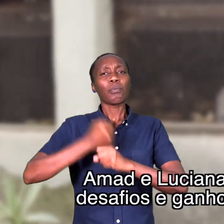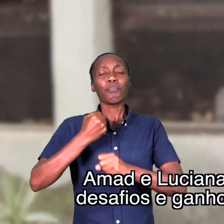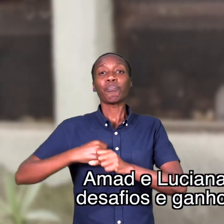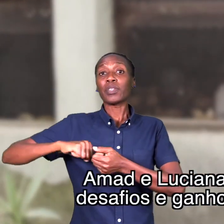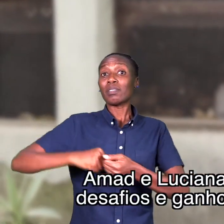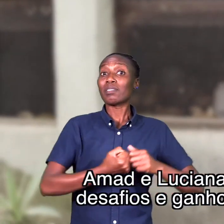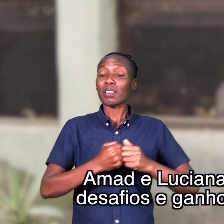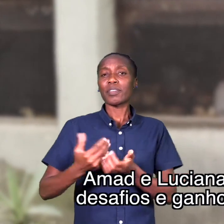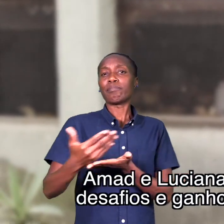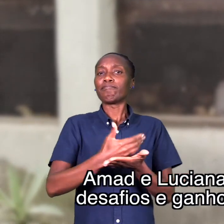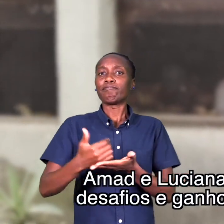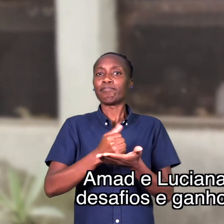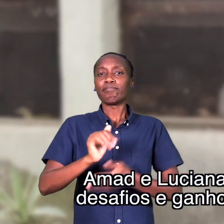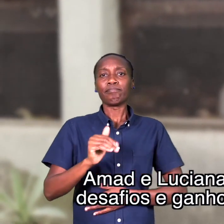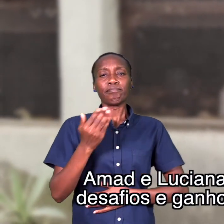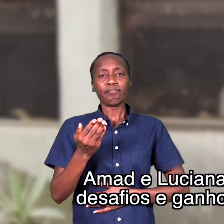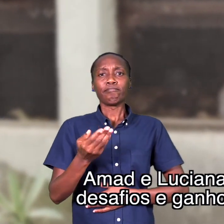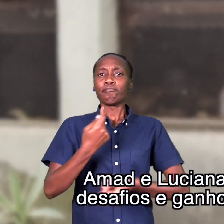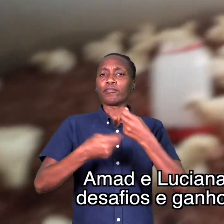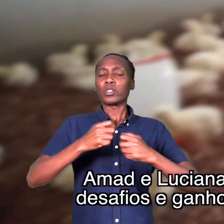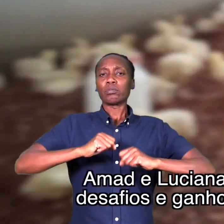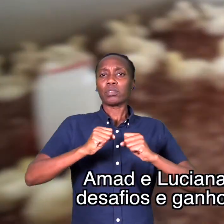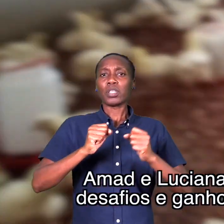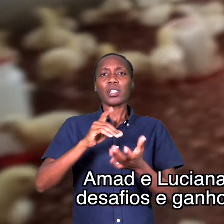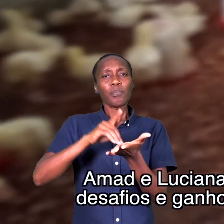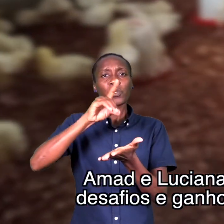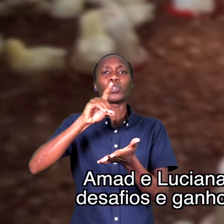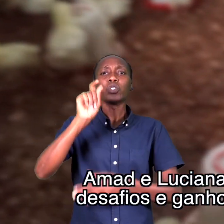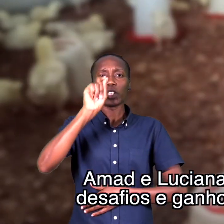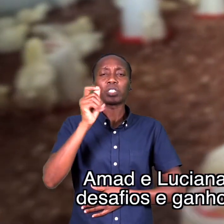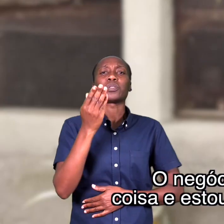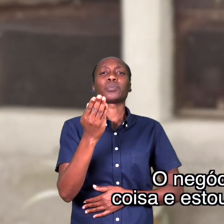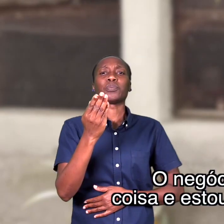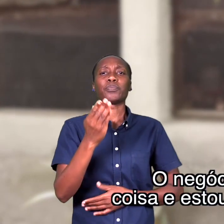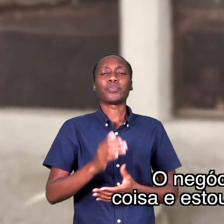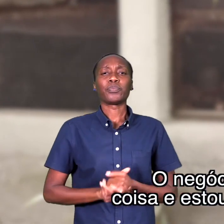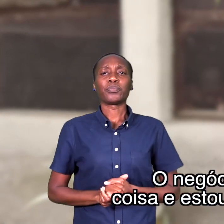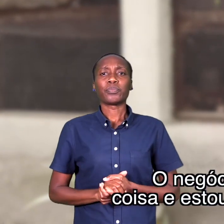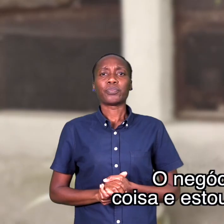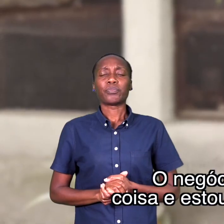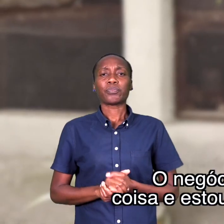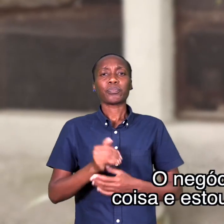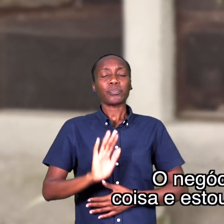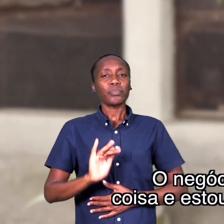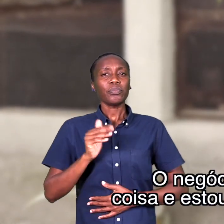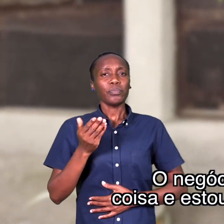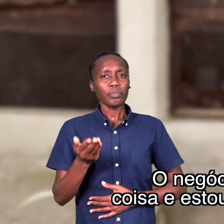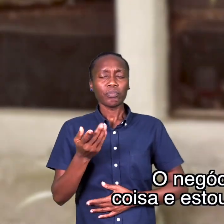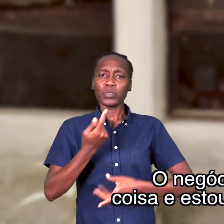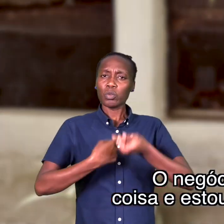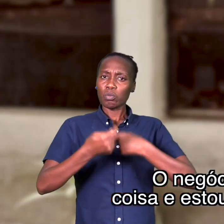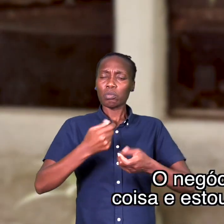de trabalho, falam dos desafios e ganhos de ser avicultor em Dondo. Por